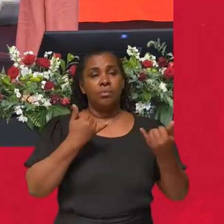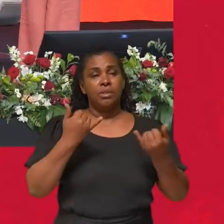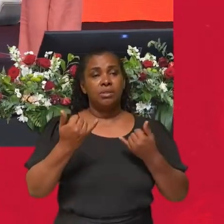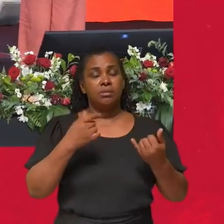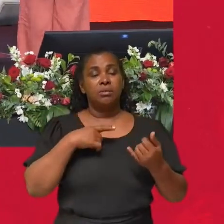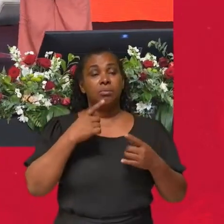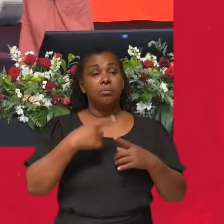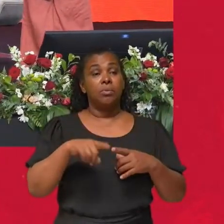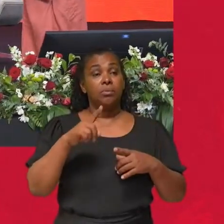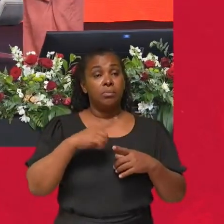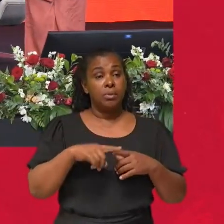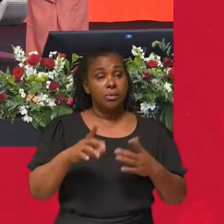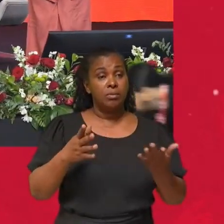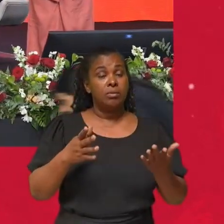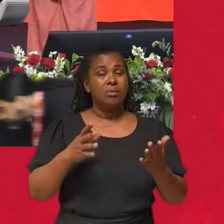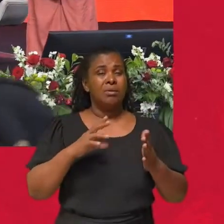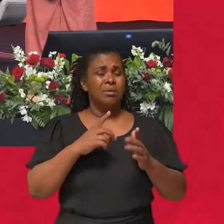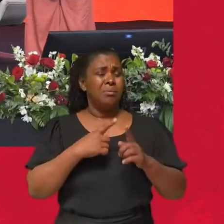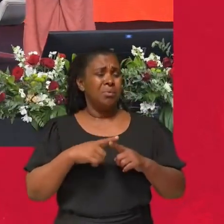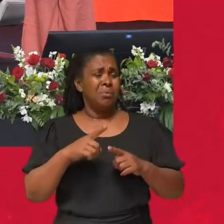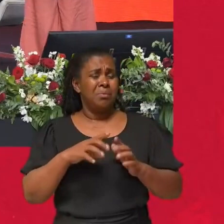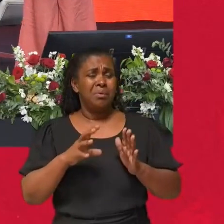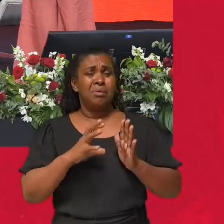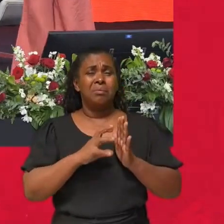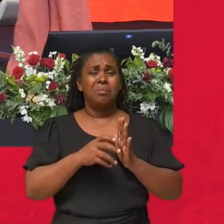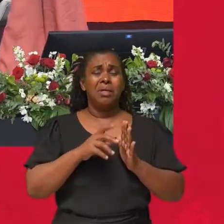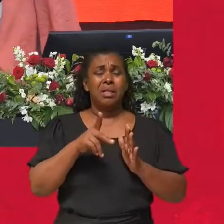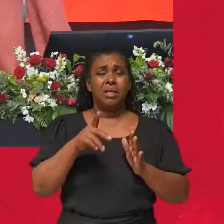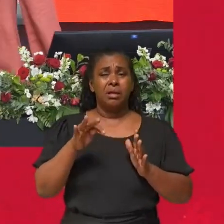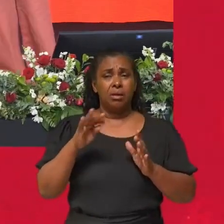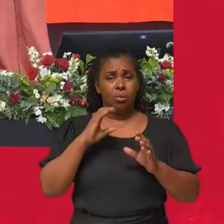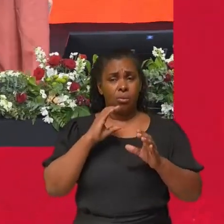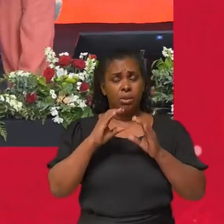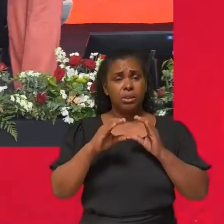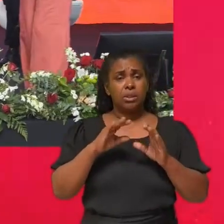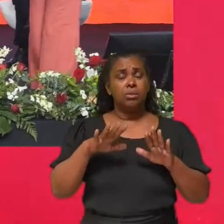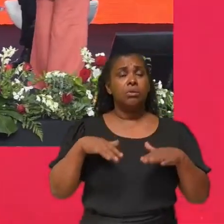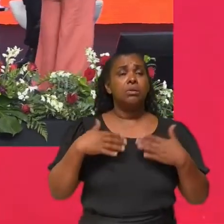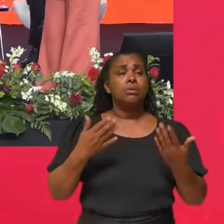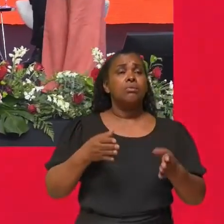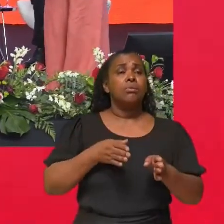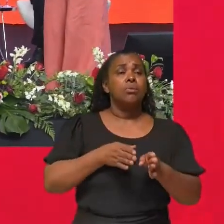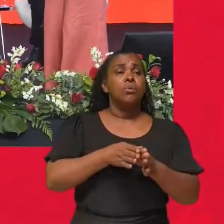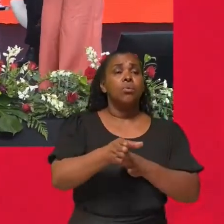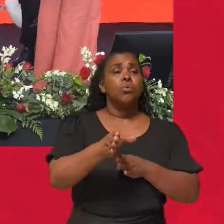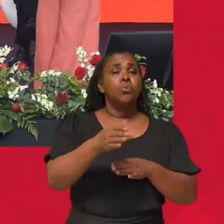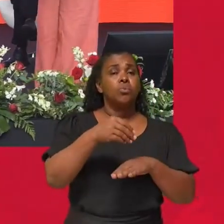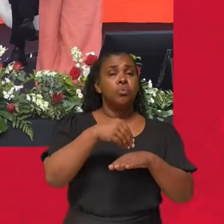é a comunicação. Então, vai aqui uma pequena receita. Use